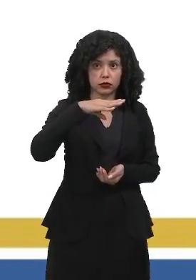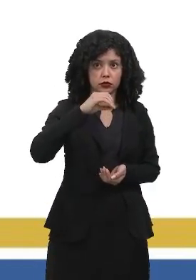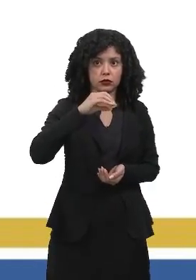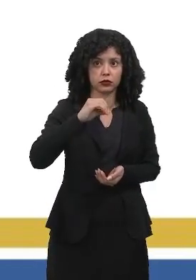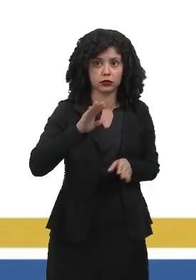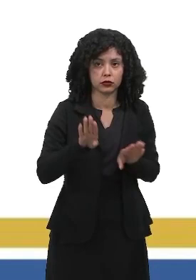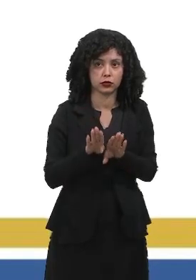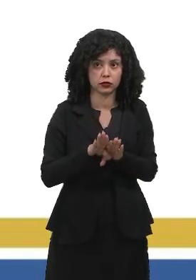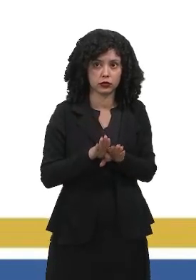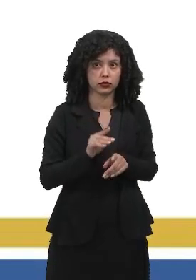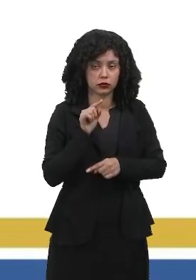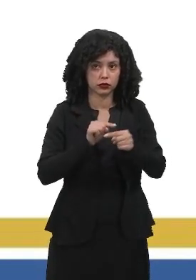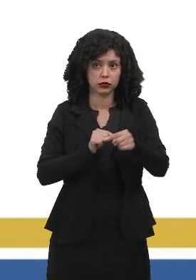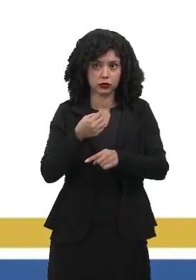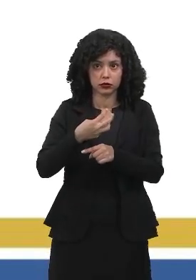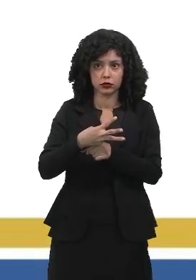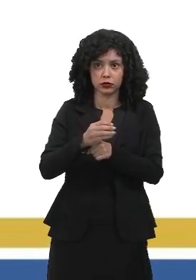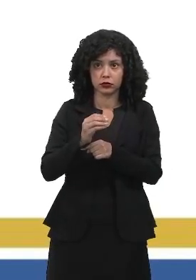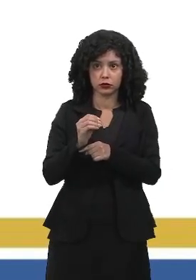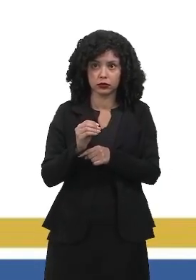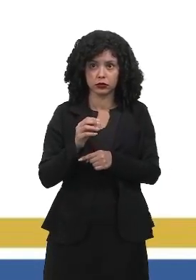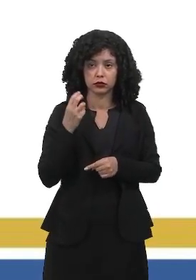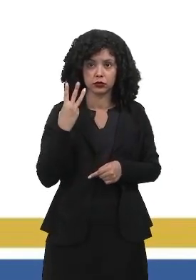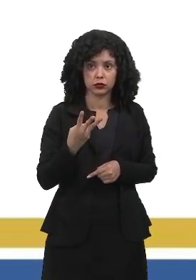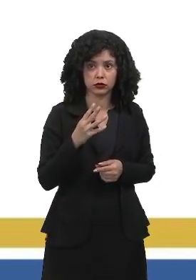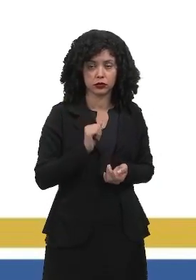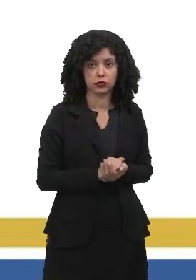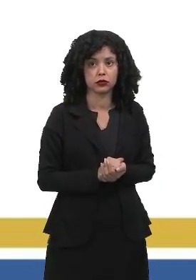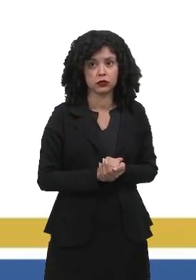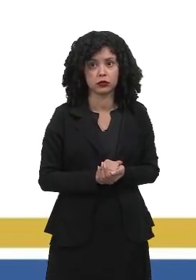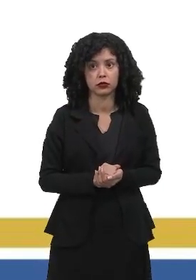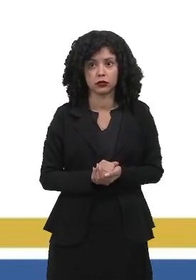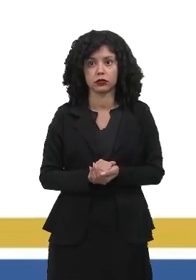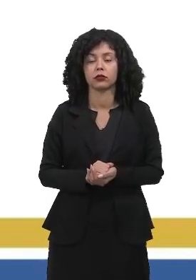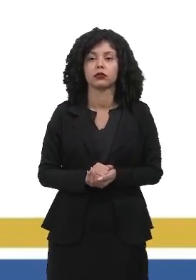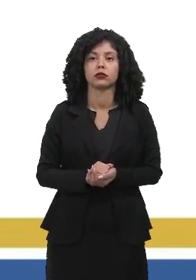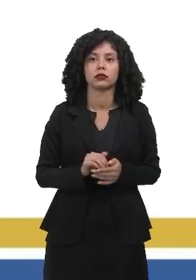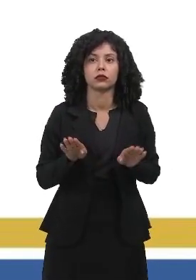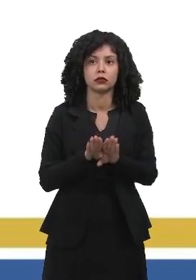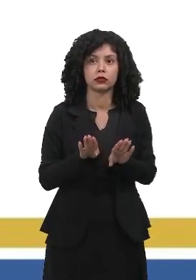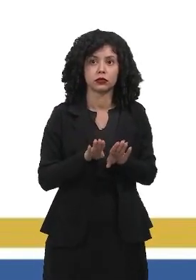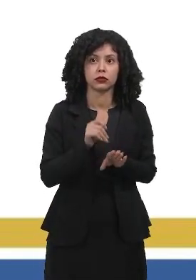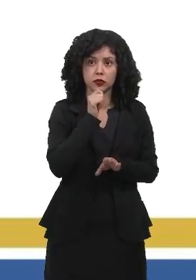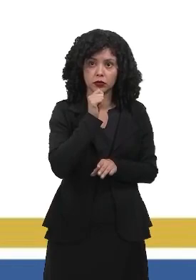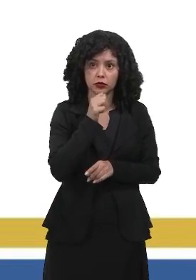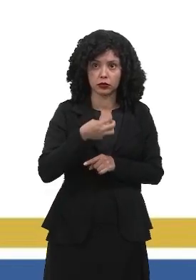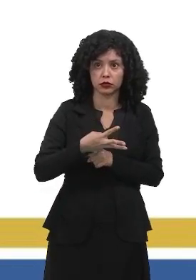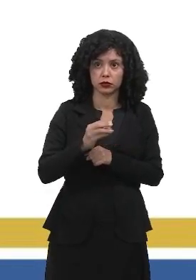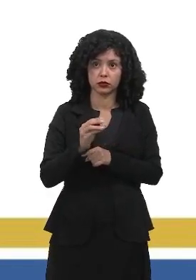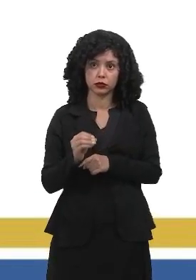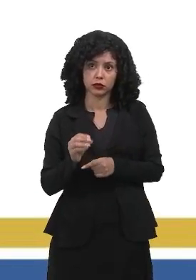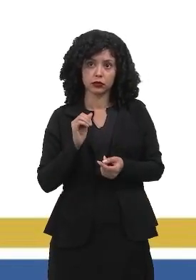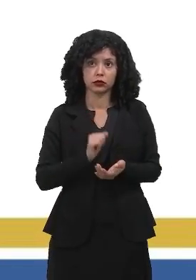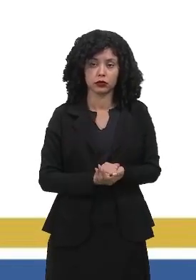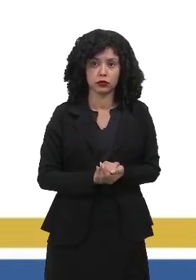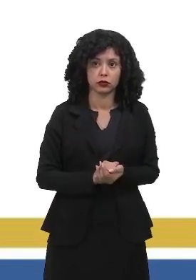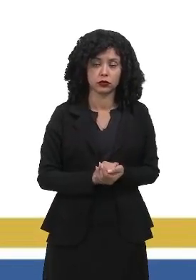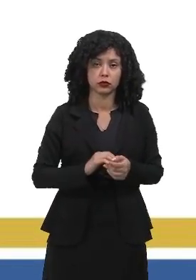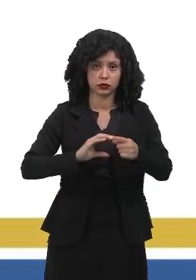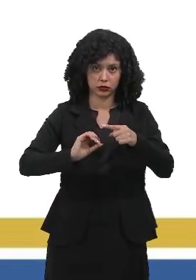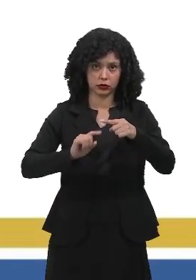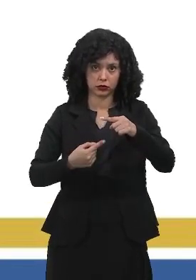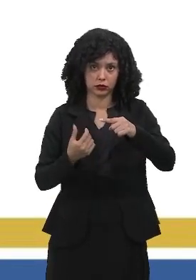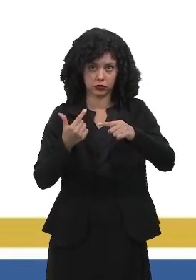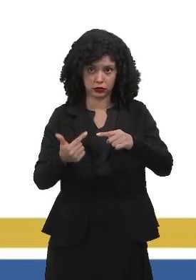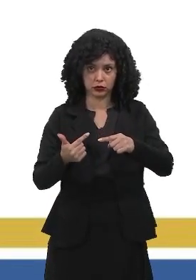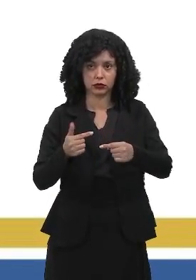900 e 0,6 e dividir por 3. Se eu divido por 3 em cima, 900 por 3 dá 300. 0,6 por 3